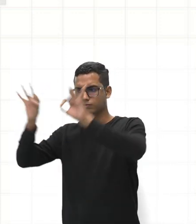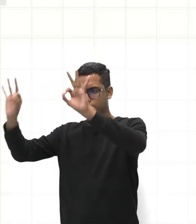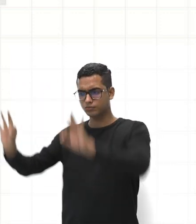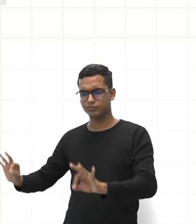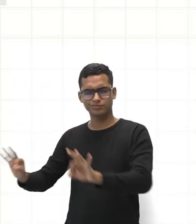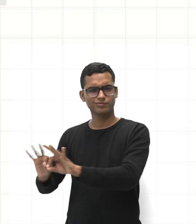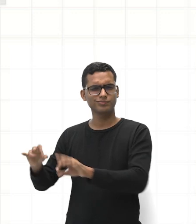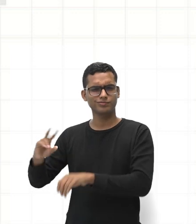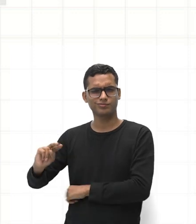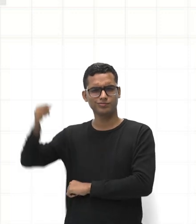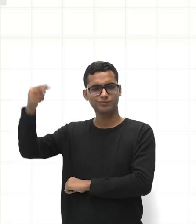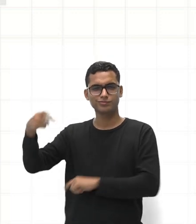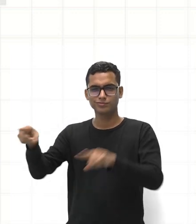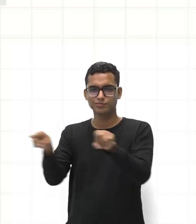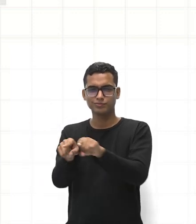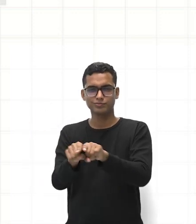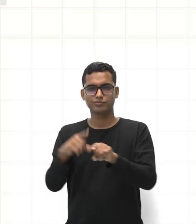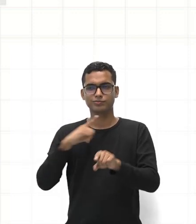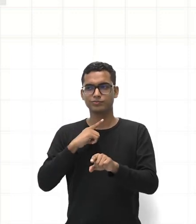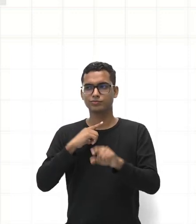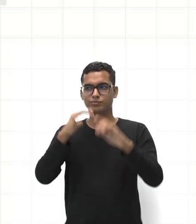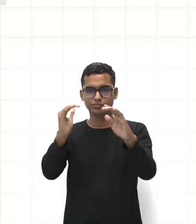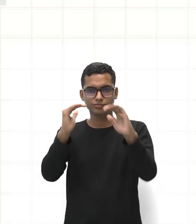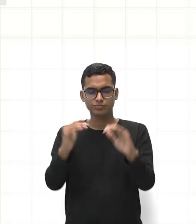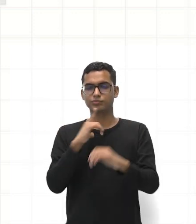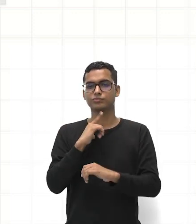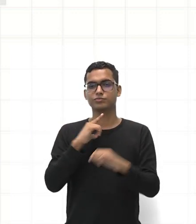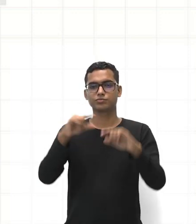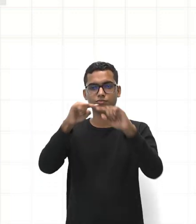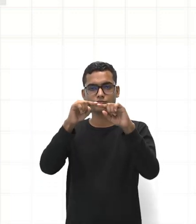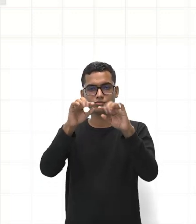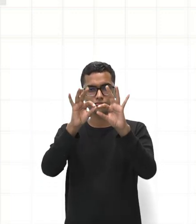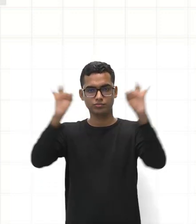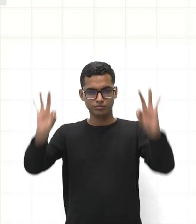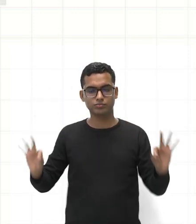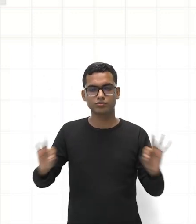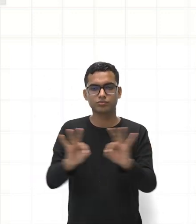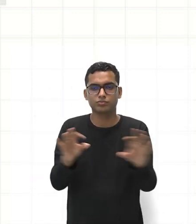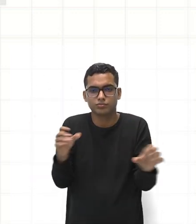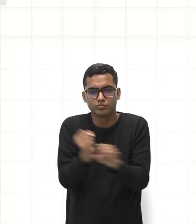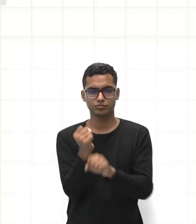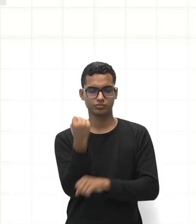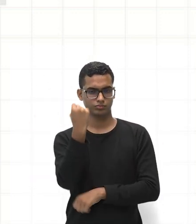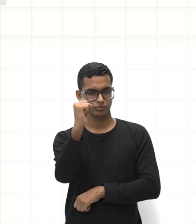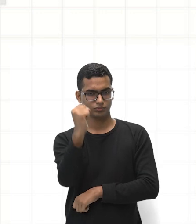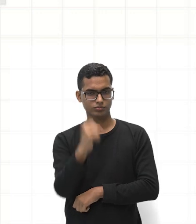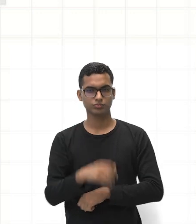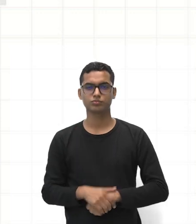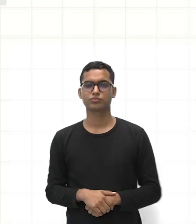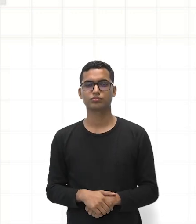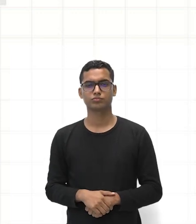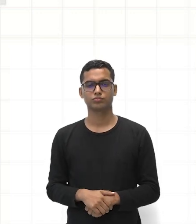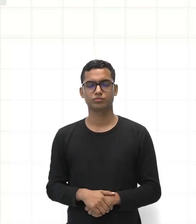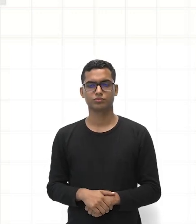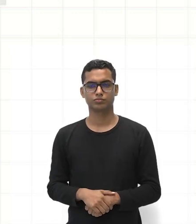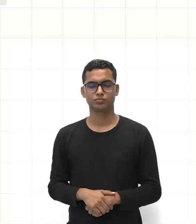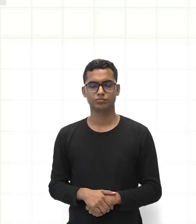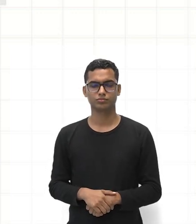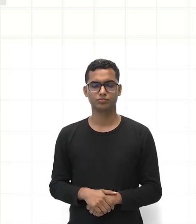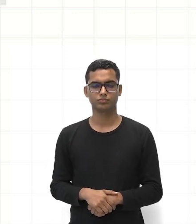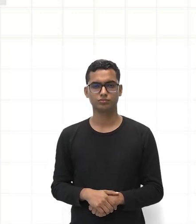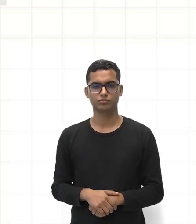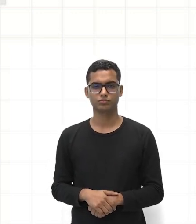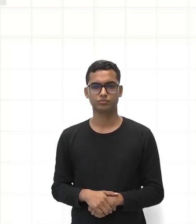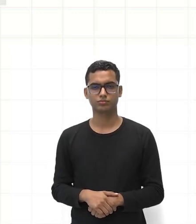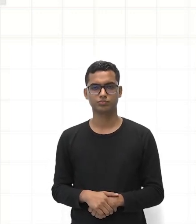dobro, o perímetro terá, então, medida 8. Perceba aqui, também, ó, se eu dobrar a medida do lado, o perímetro